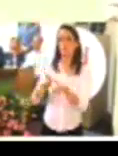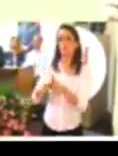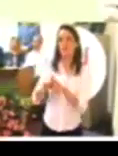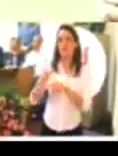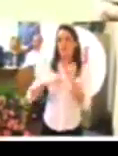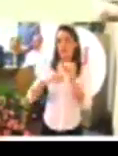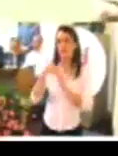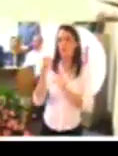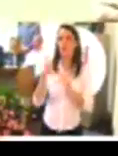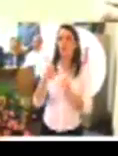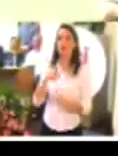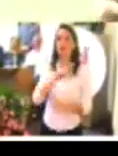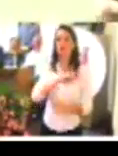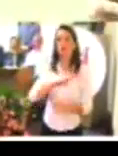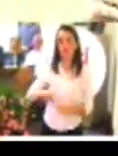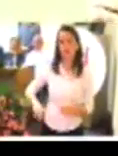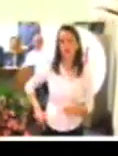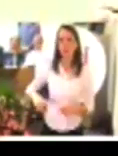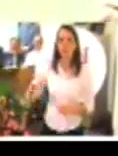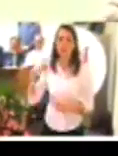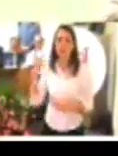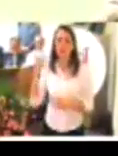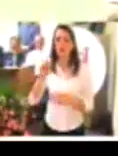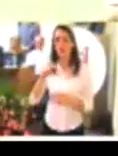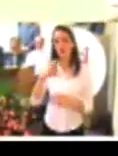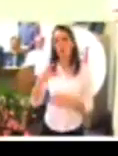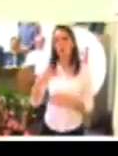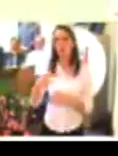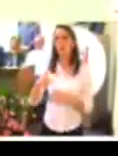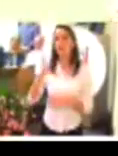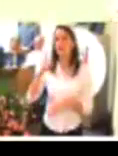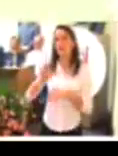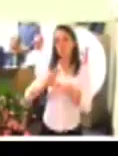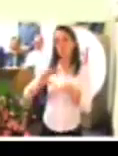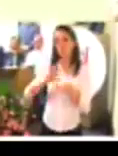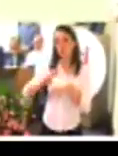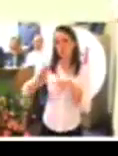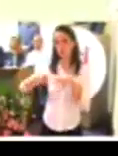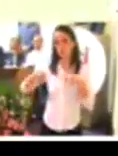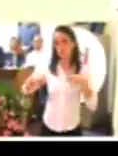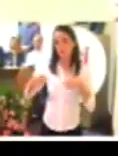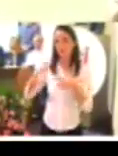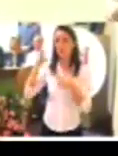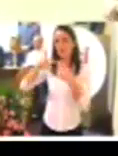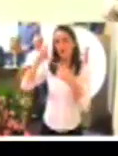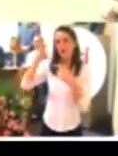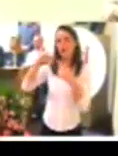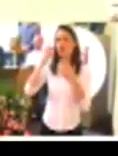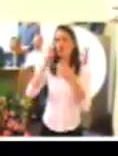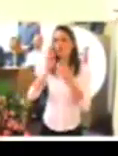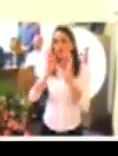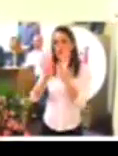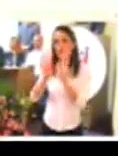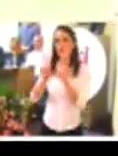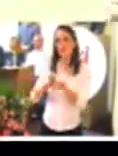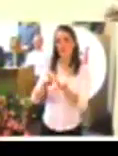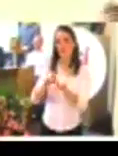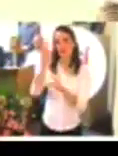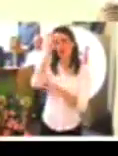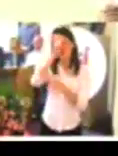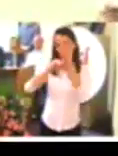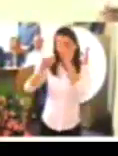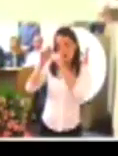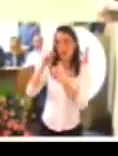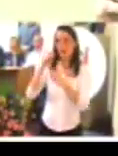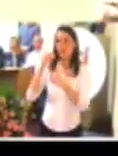da qualidade daqueles que sentarem para ouvirem as palestras e